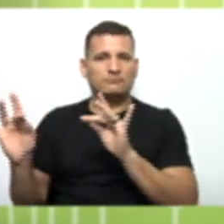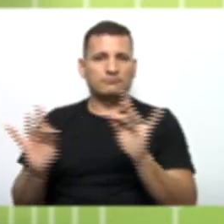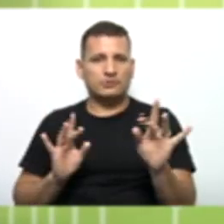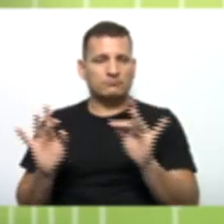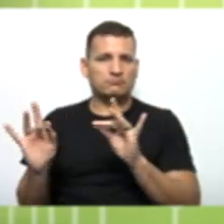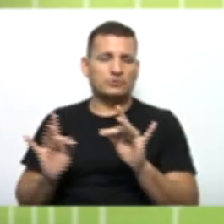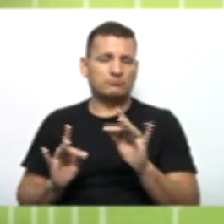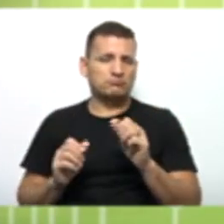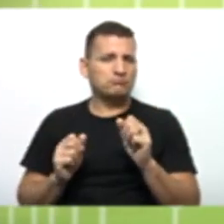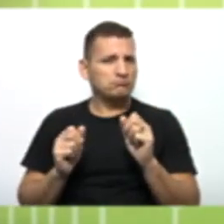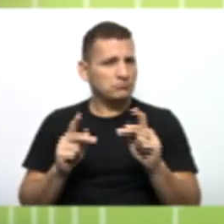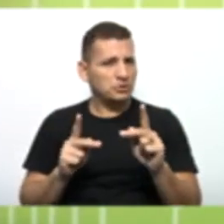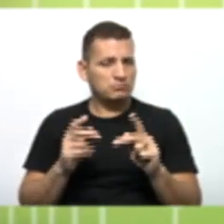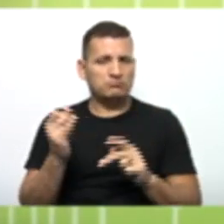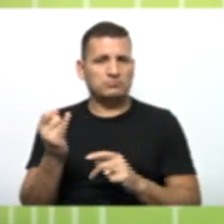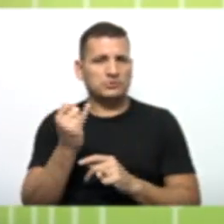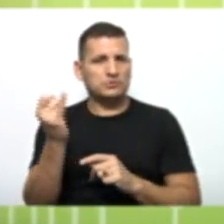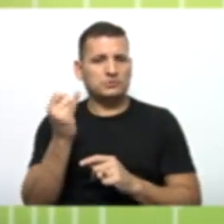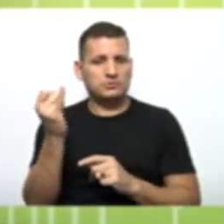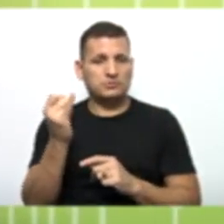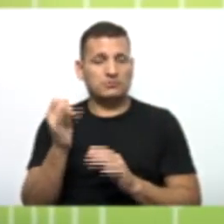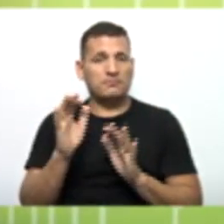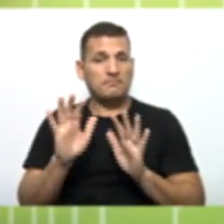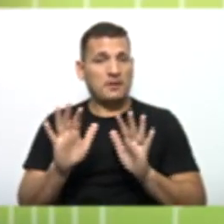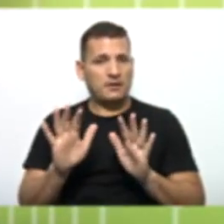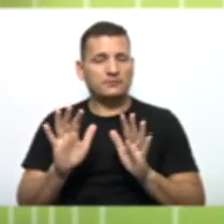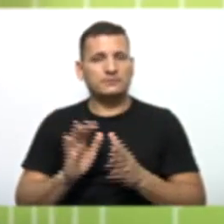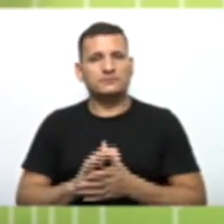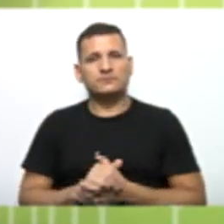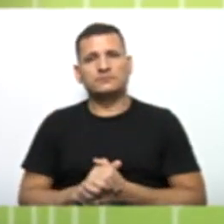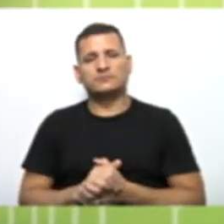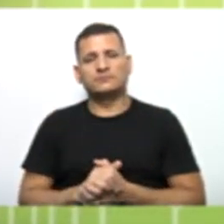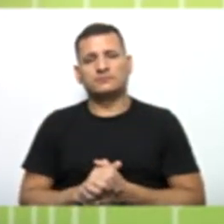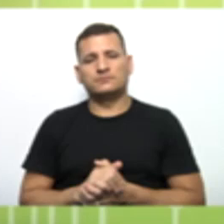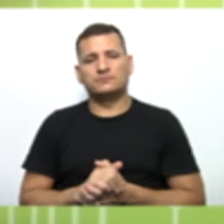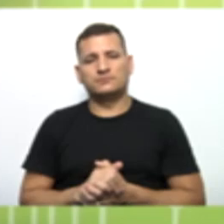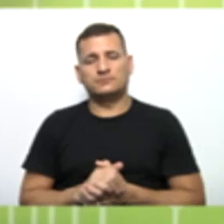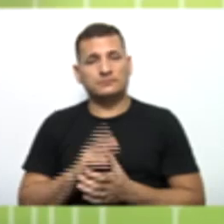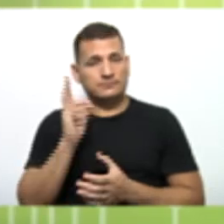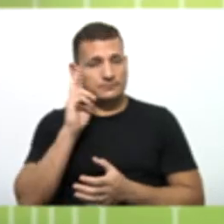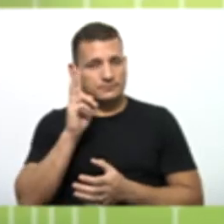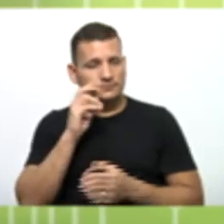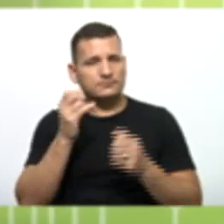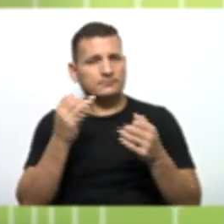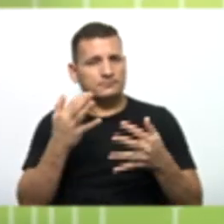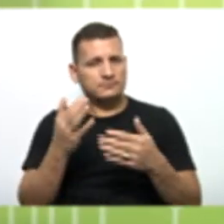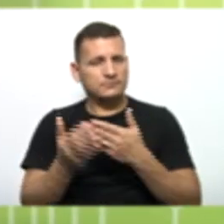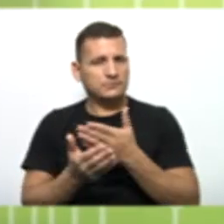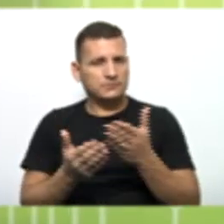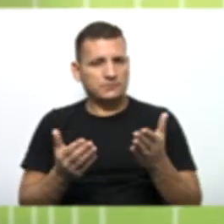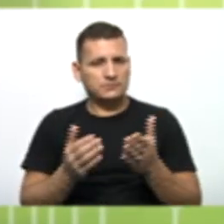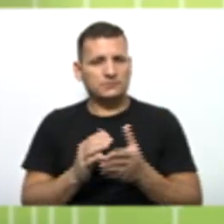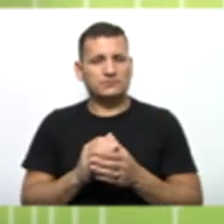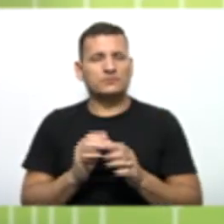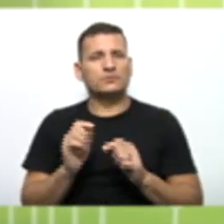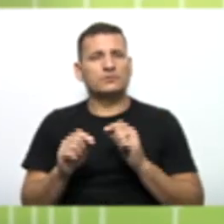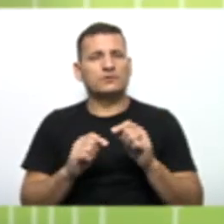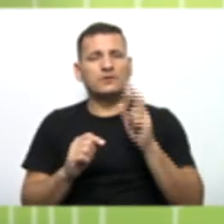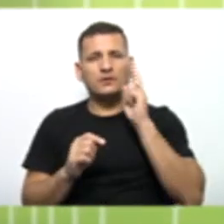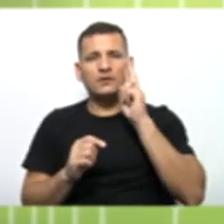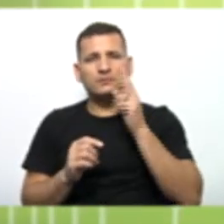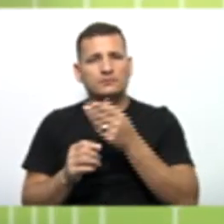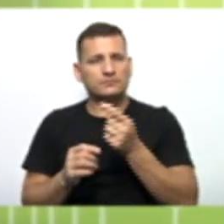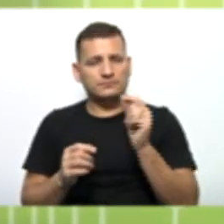isso não tem para onde correr. Só que o que acontece? Lembra que eu falei para vocês desde o primeiro dia de aula? O que vocês lembram, gente?